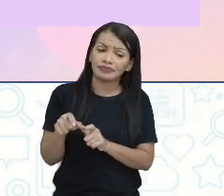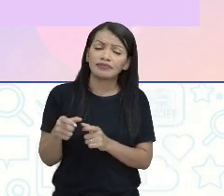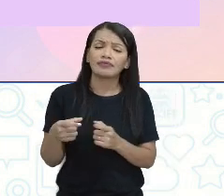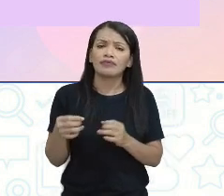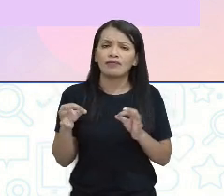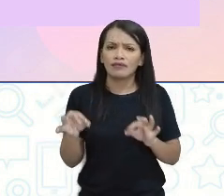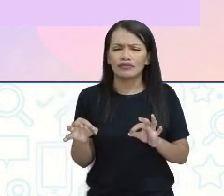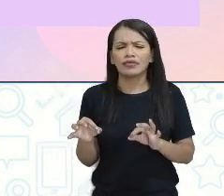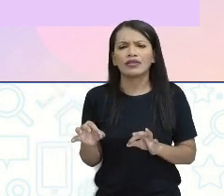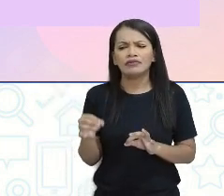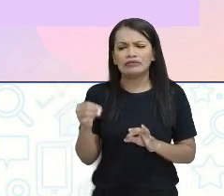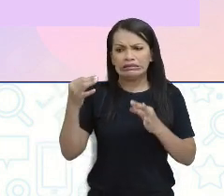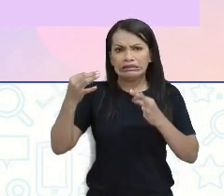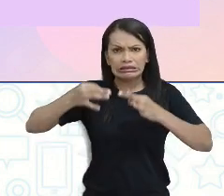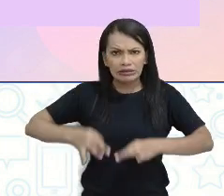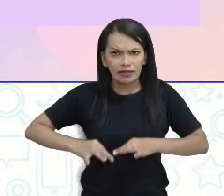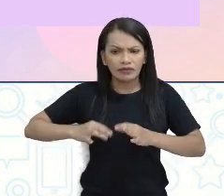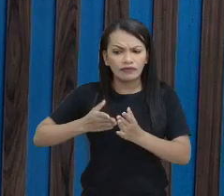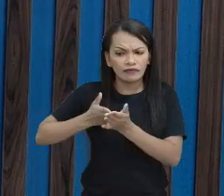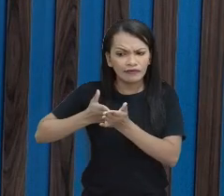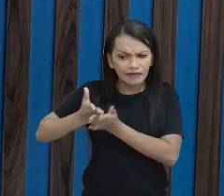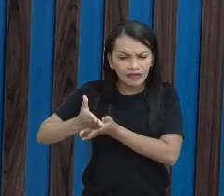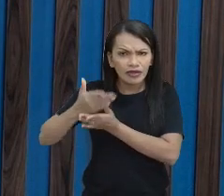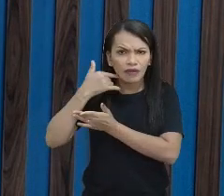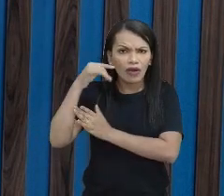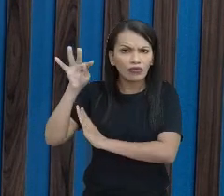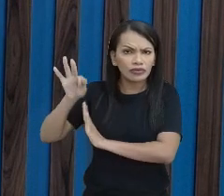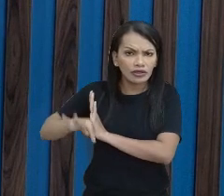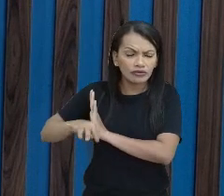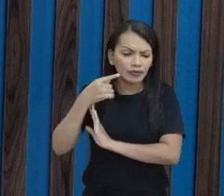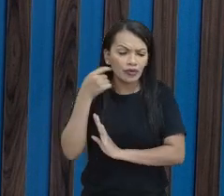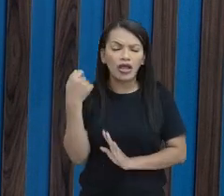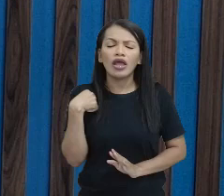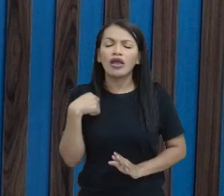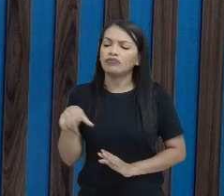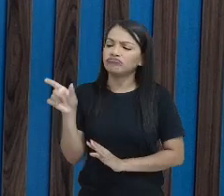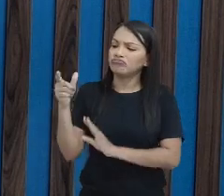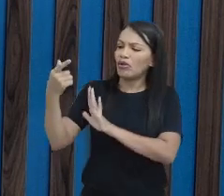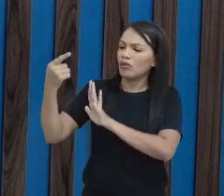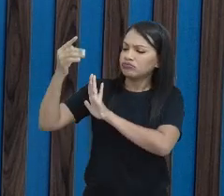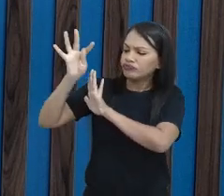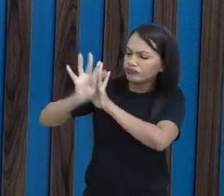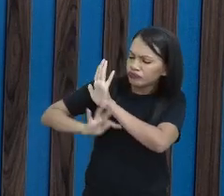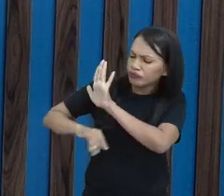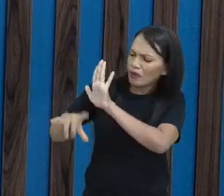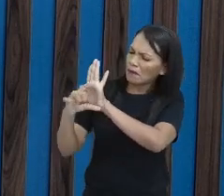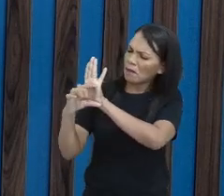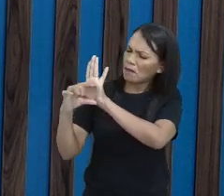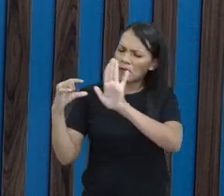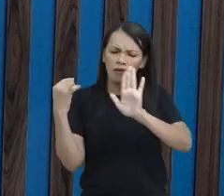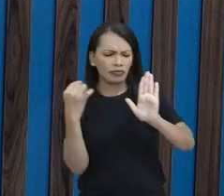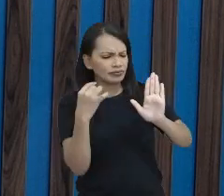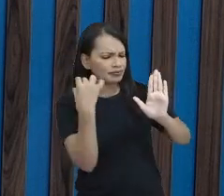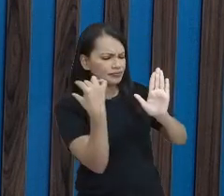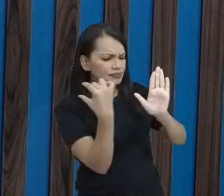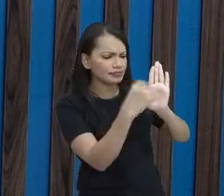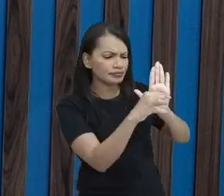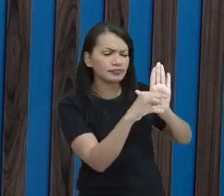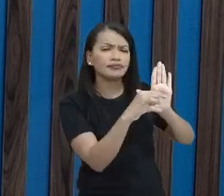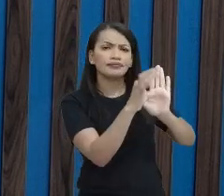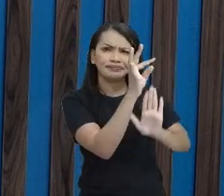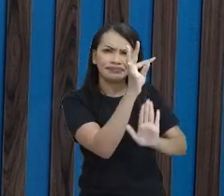essência. Ou seja, é a gente dizer a mesma coisa com outras palavras. Inclusive, em um texto longo, a gente costuma se